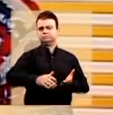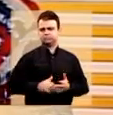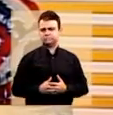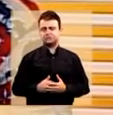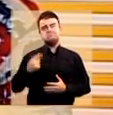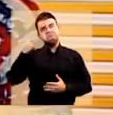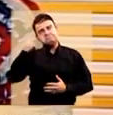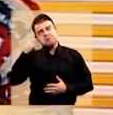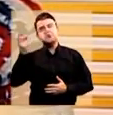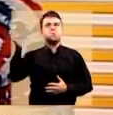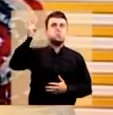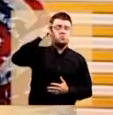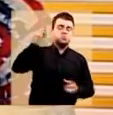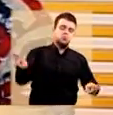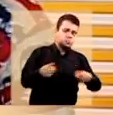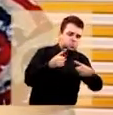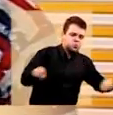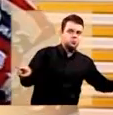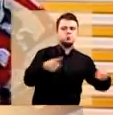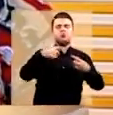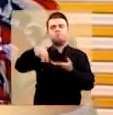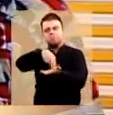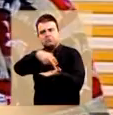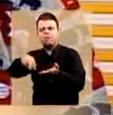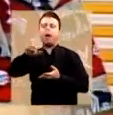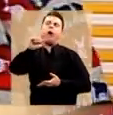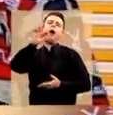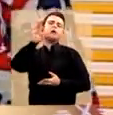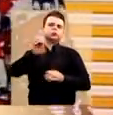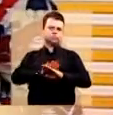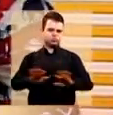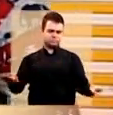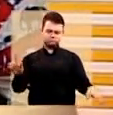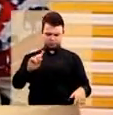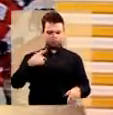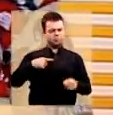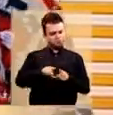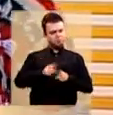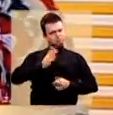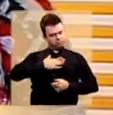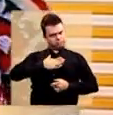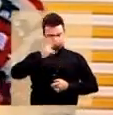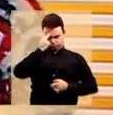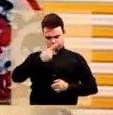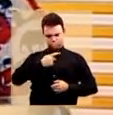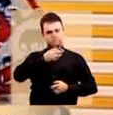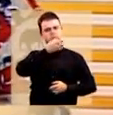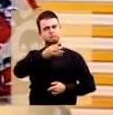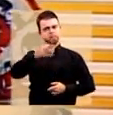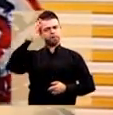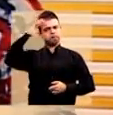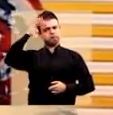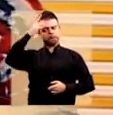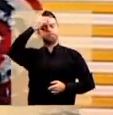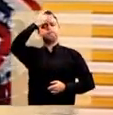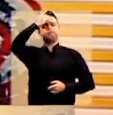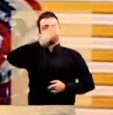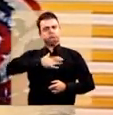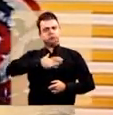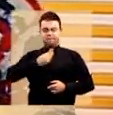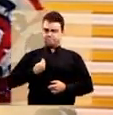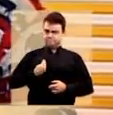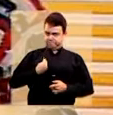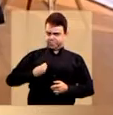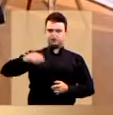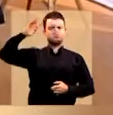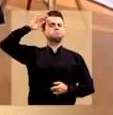só na música, na dança, nas artes, né? E não, a cultura é o meu modo de agir, de pensar, né? A minha filosofia. Como a